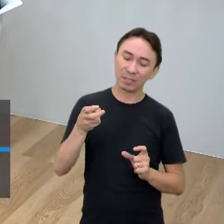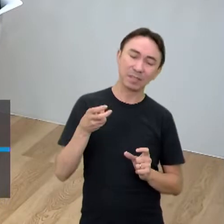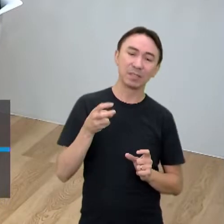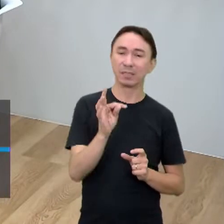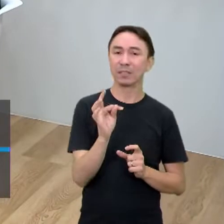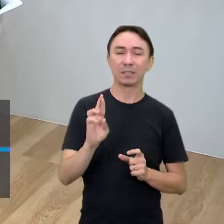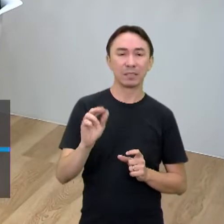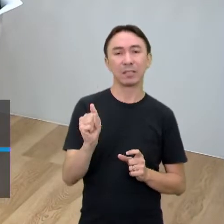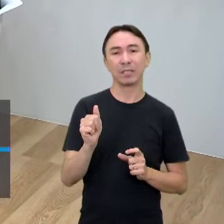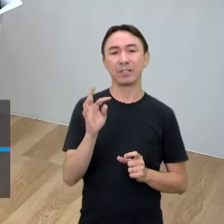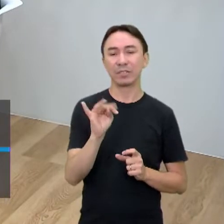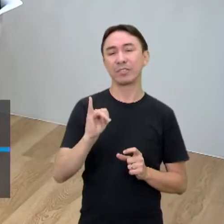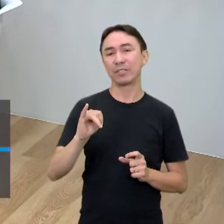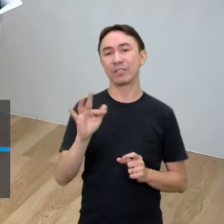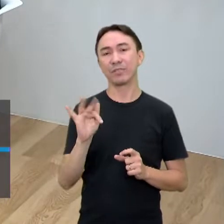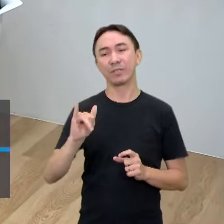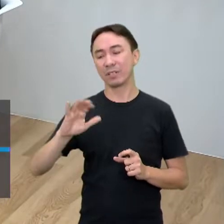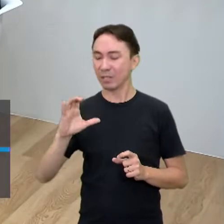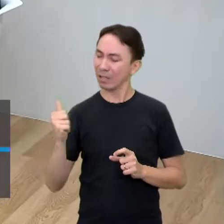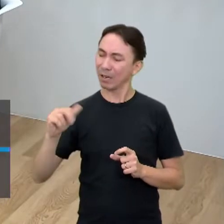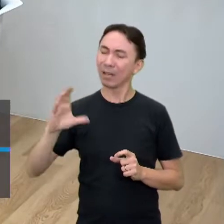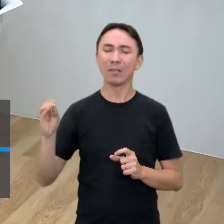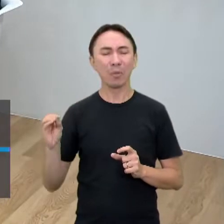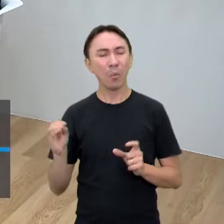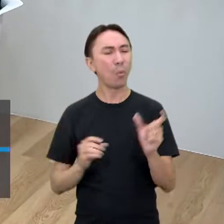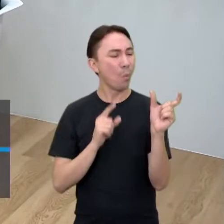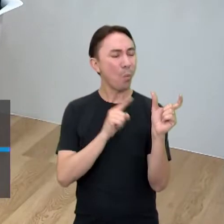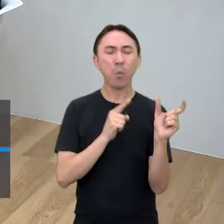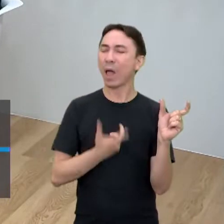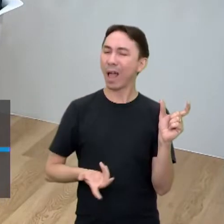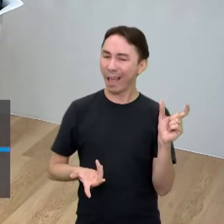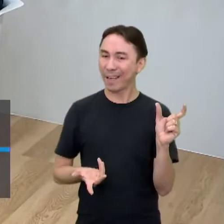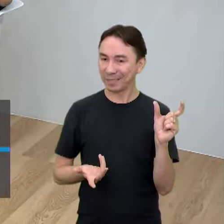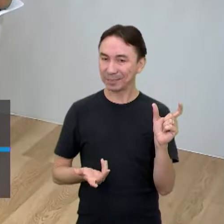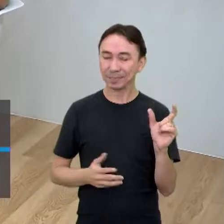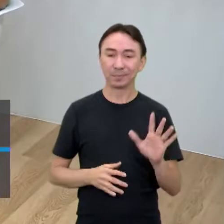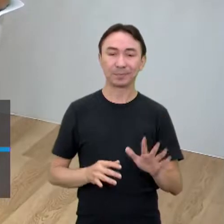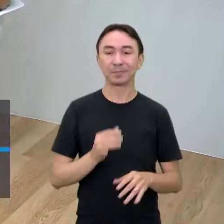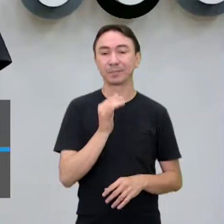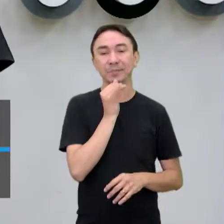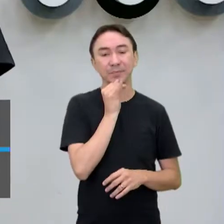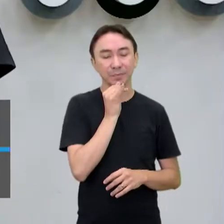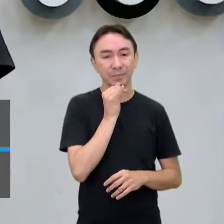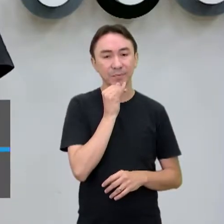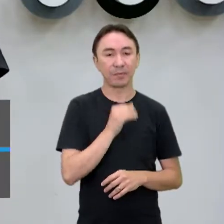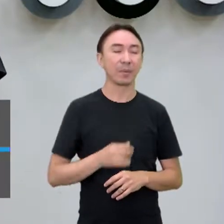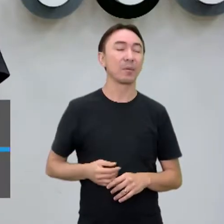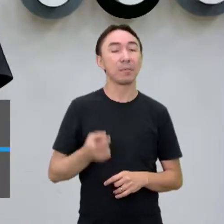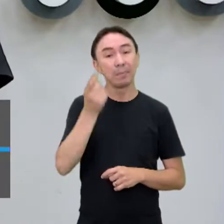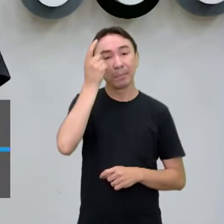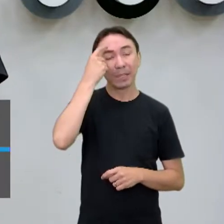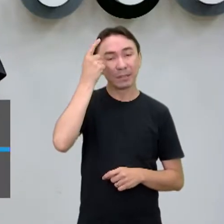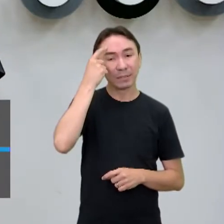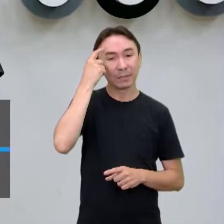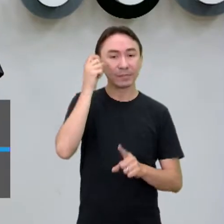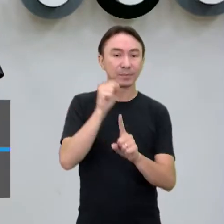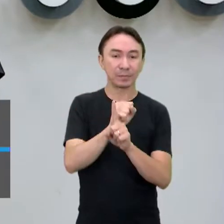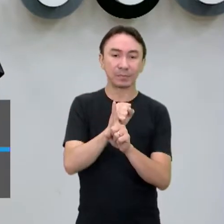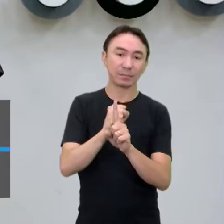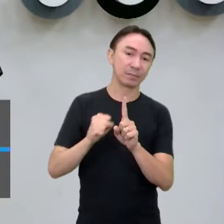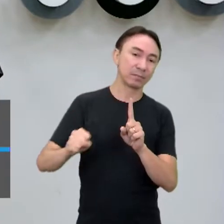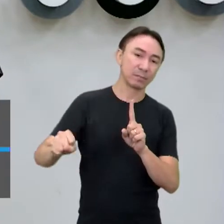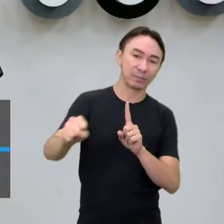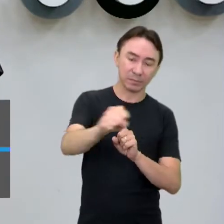para o nosso aluninho o que é a tal da estratificação social? Quando a gente pensa em uma sociedade, a gente